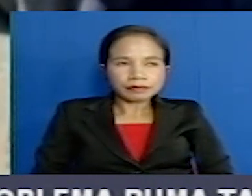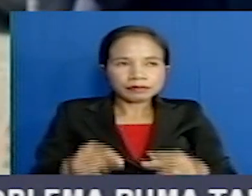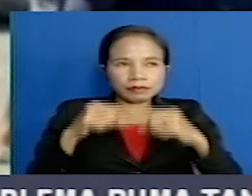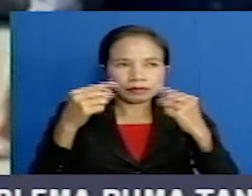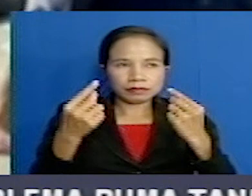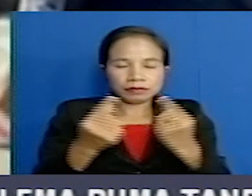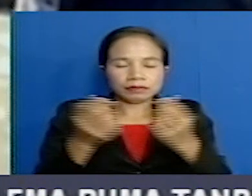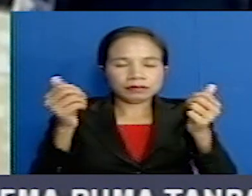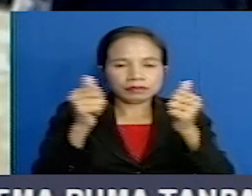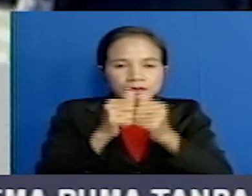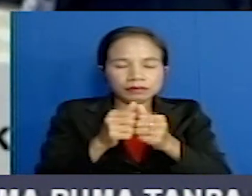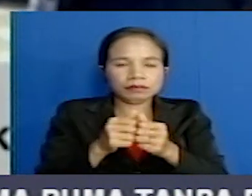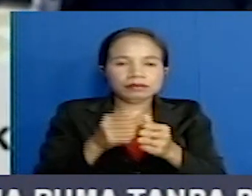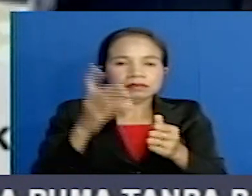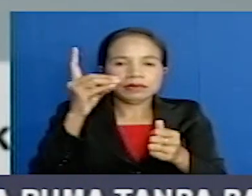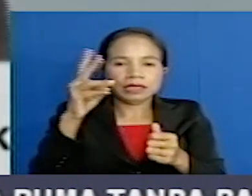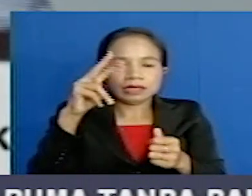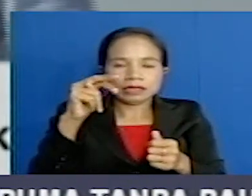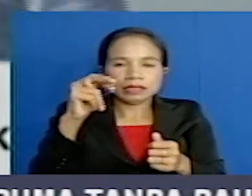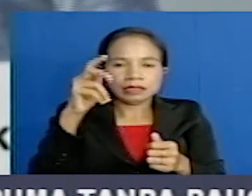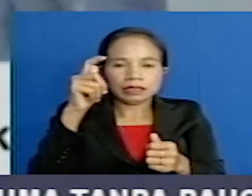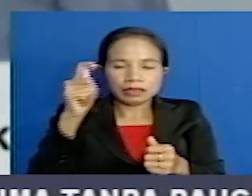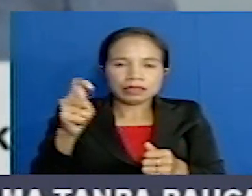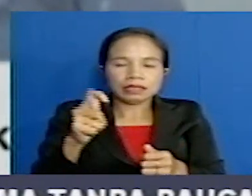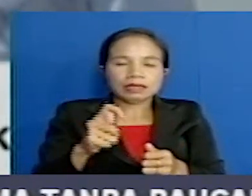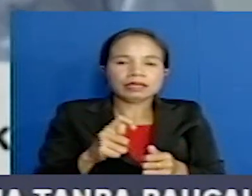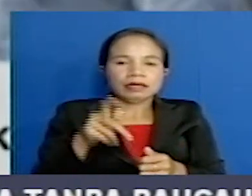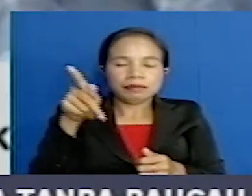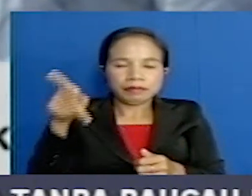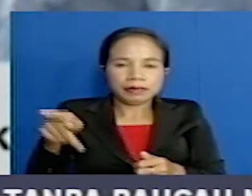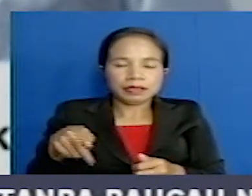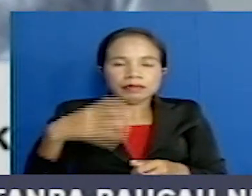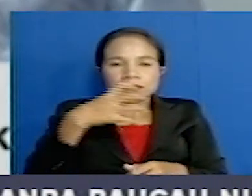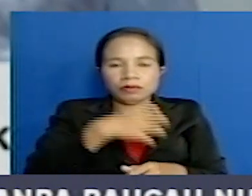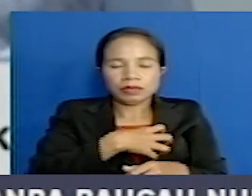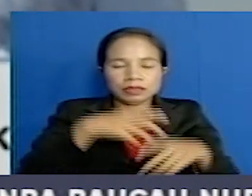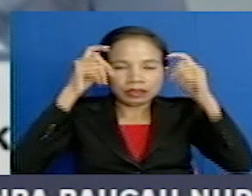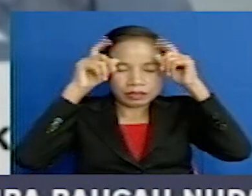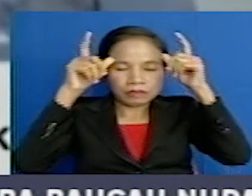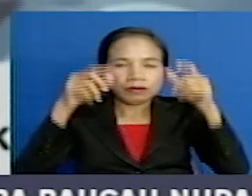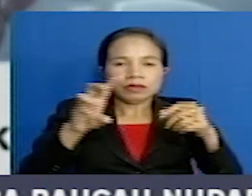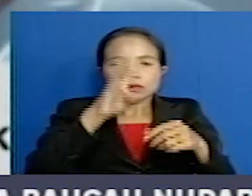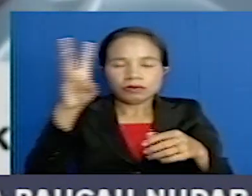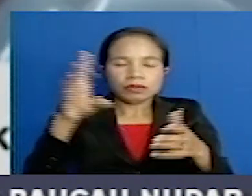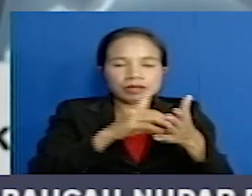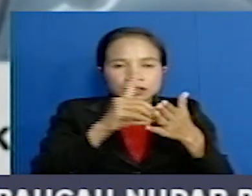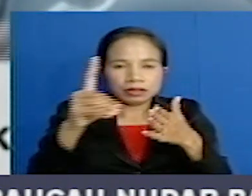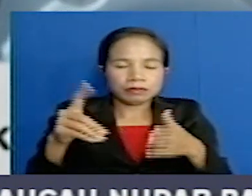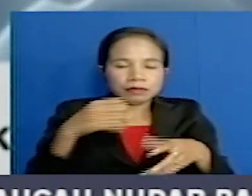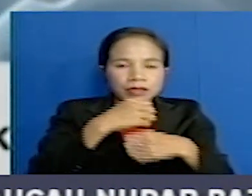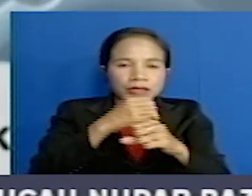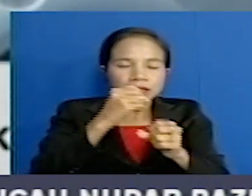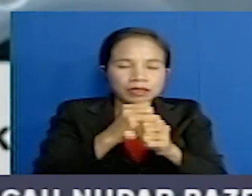Equipa conjunta Rússia Direção Nacional Terras Propriedade no Polícia Nacional Timor-Leste, quarta-feira semana ne,